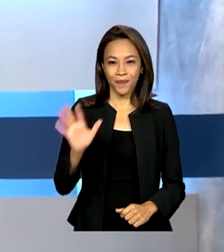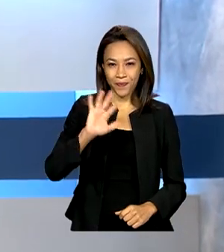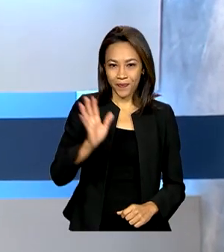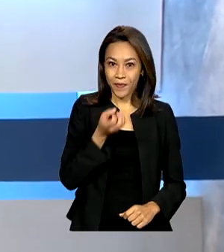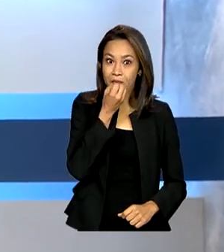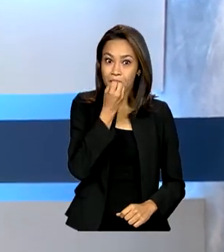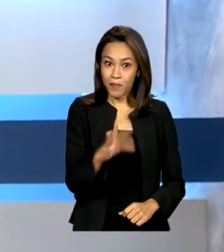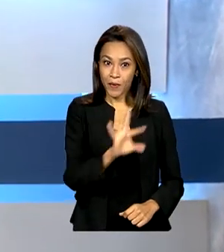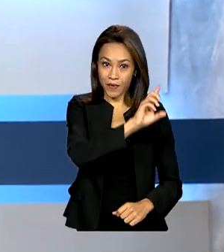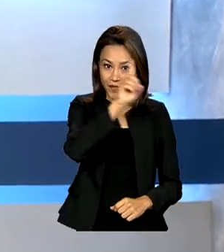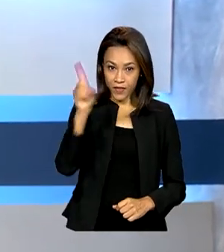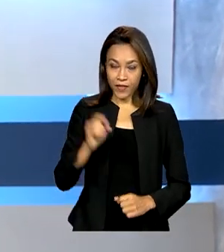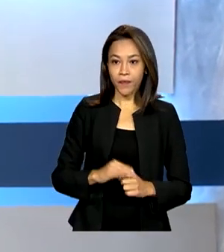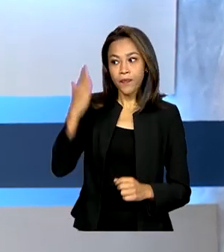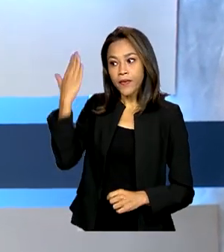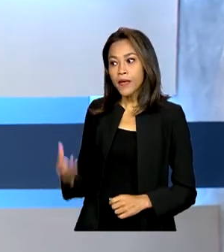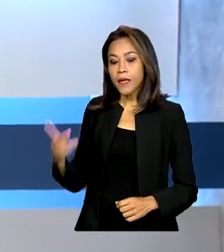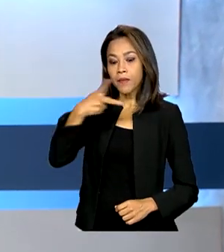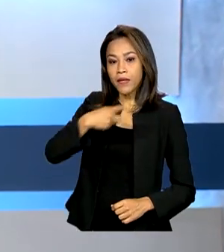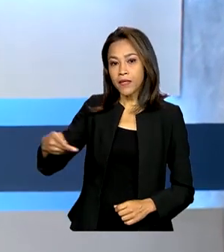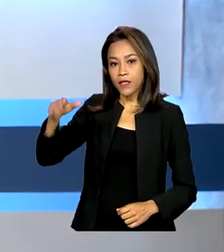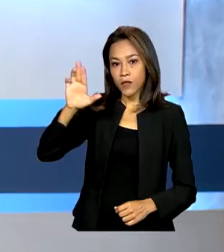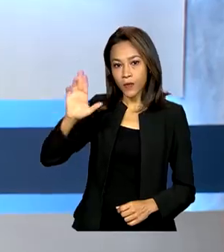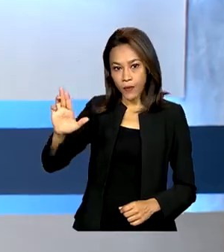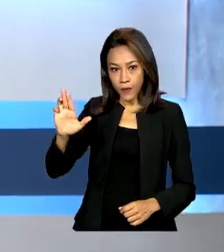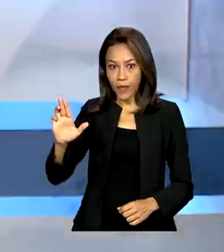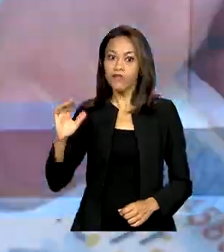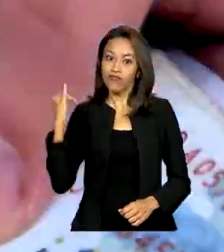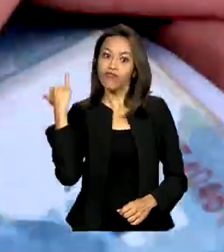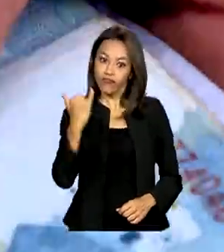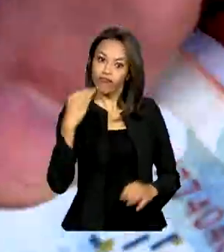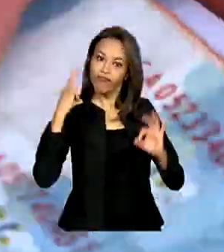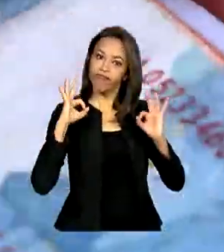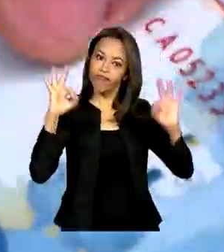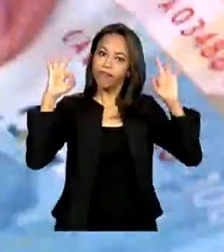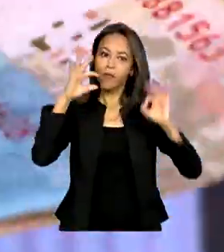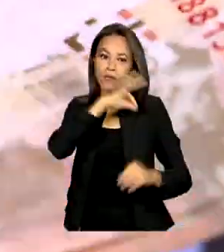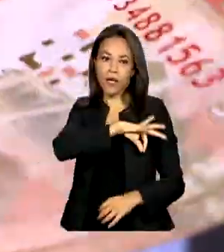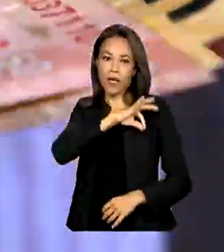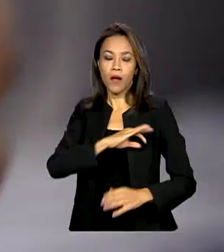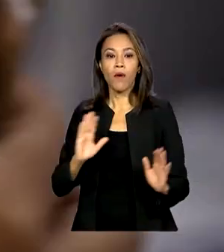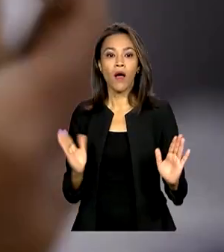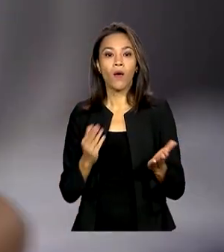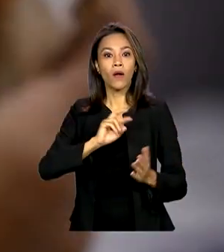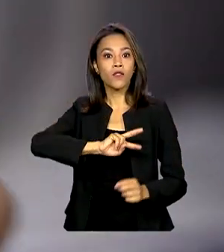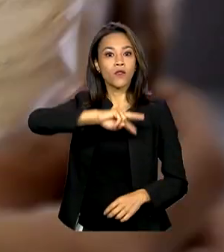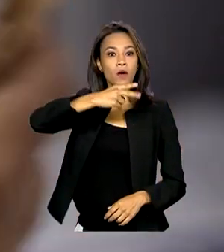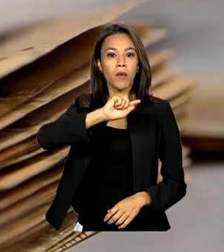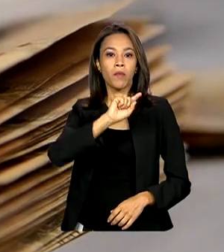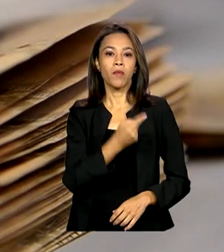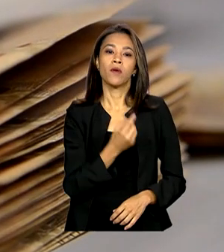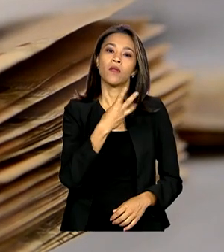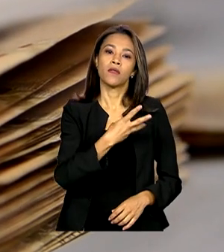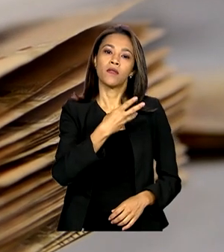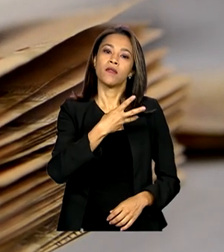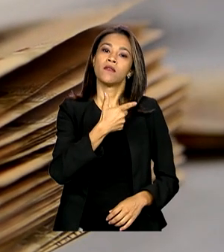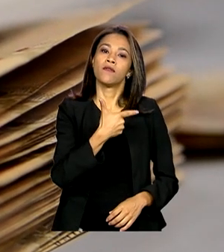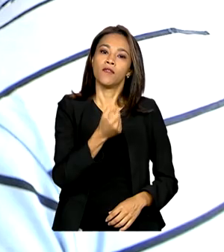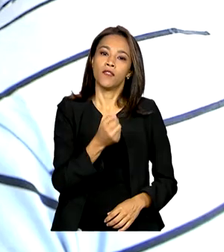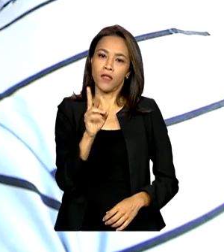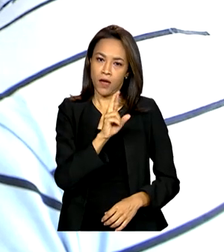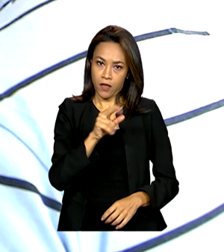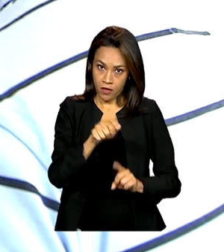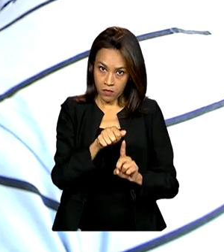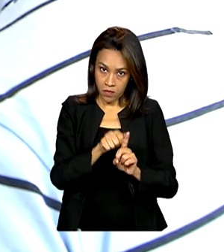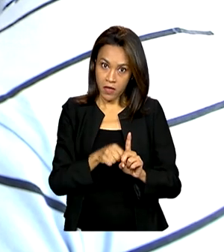Olá, bom dia. Presidente Lula confirma, salário mínimo passa para R$ 1.320 em maio e